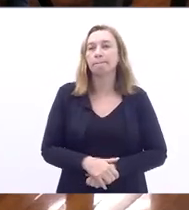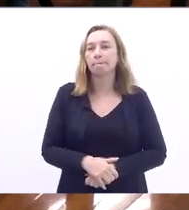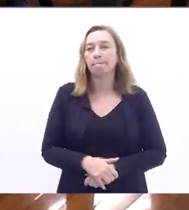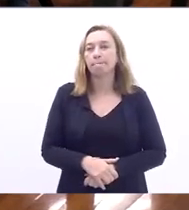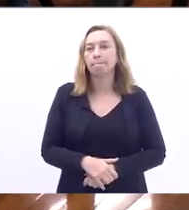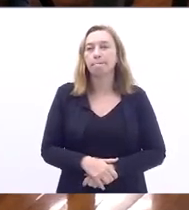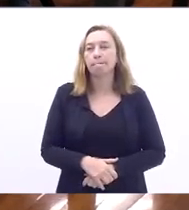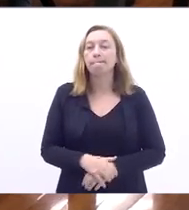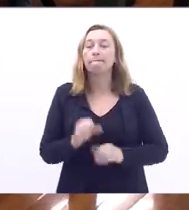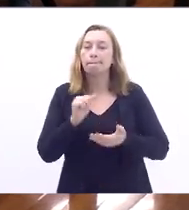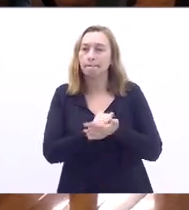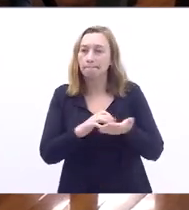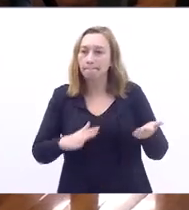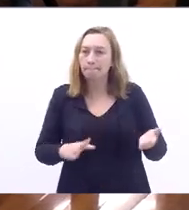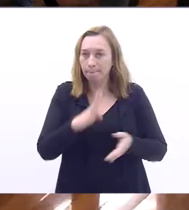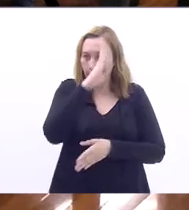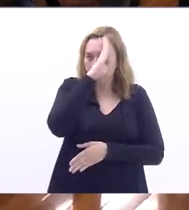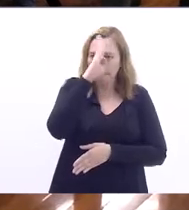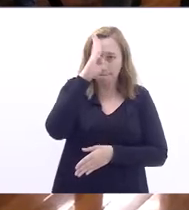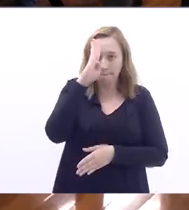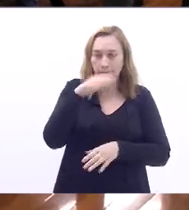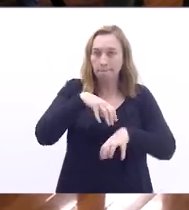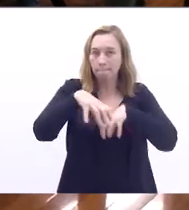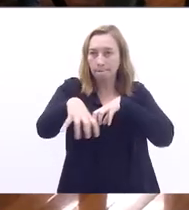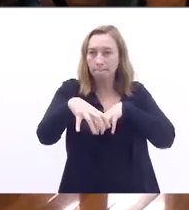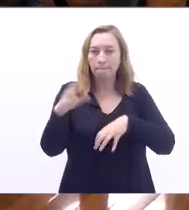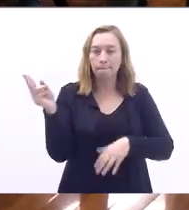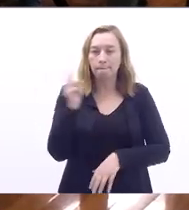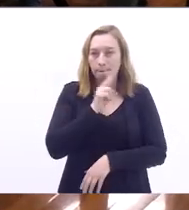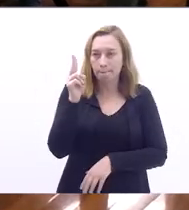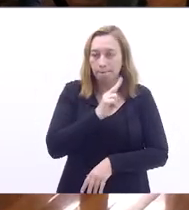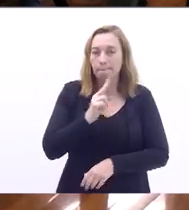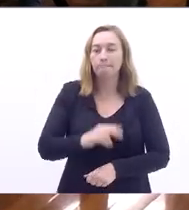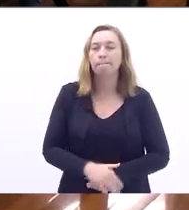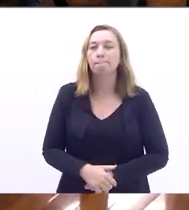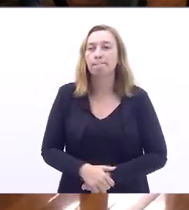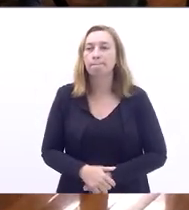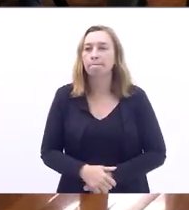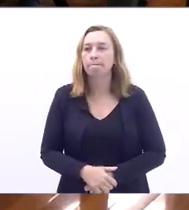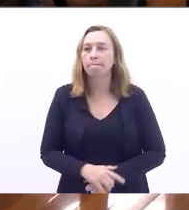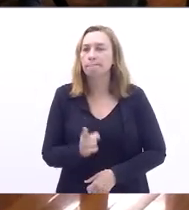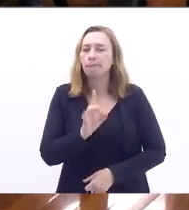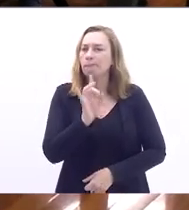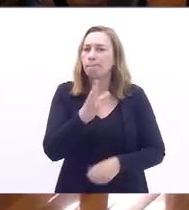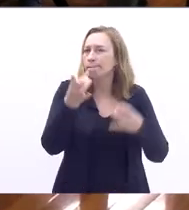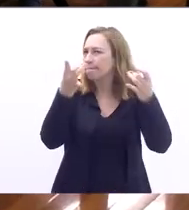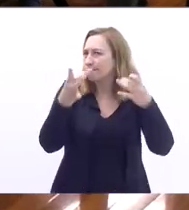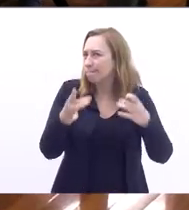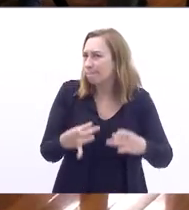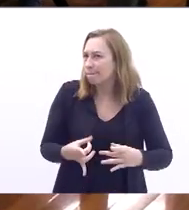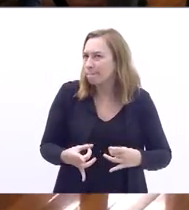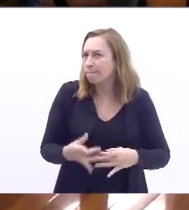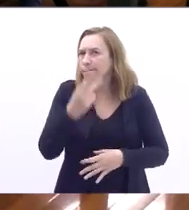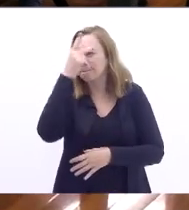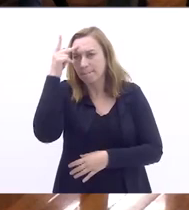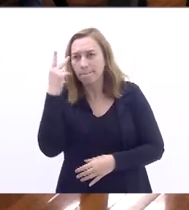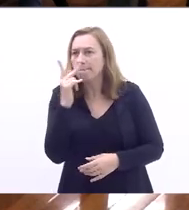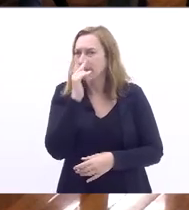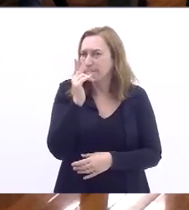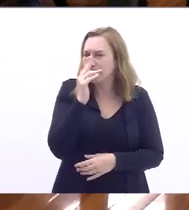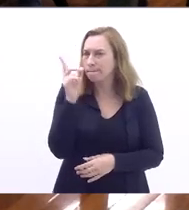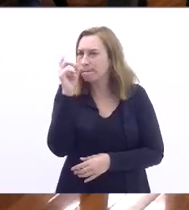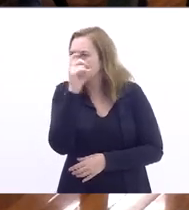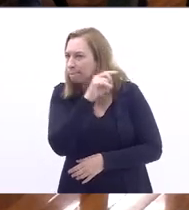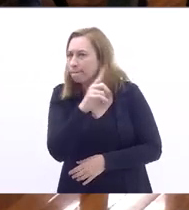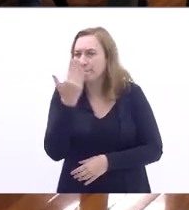das atividades acadêmicas remotas emergenciais e isso não é só um detalhe e as pessoas parece que